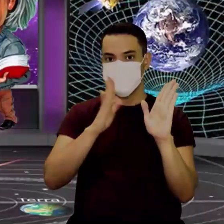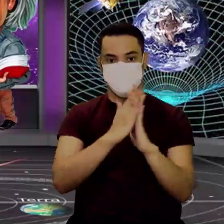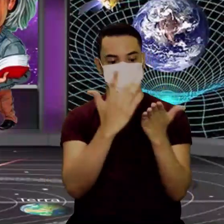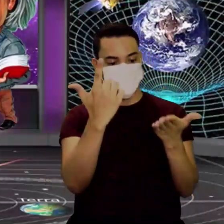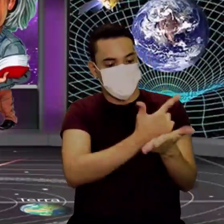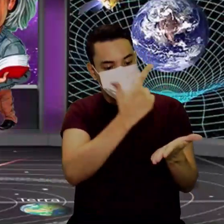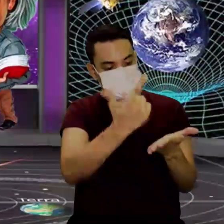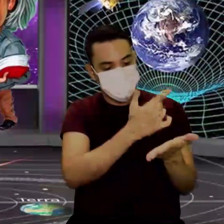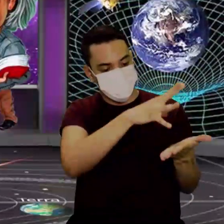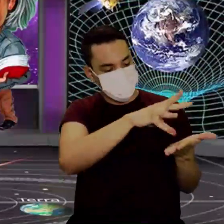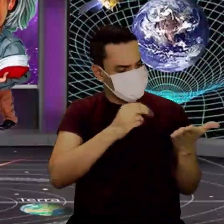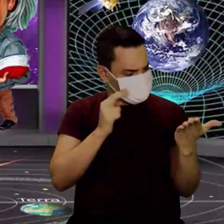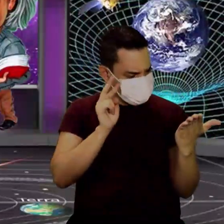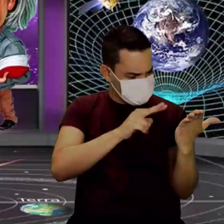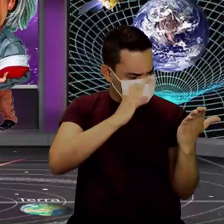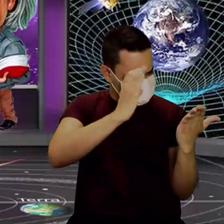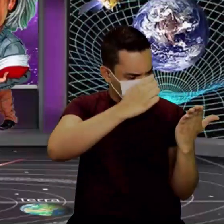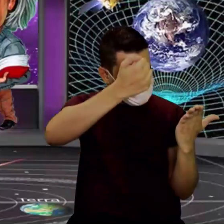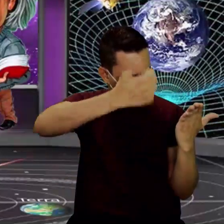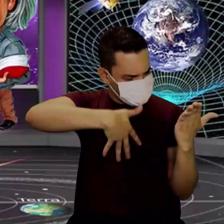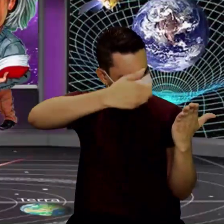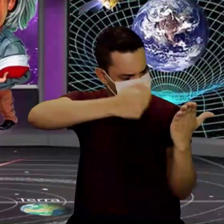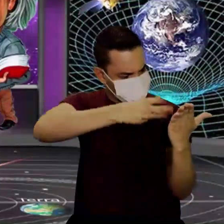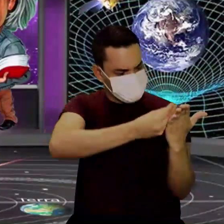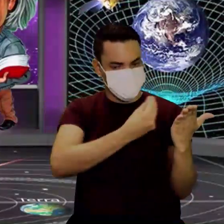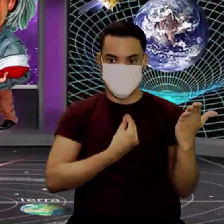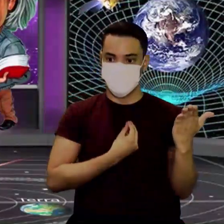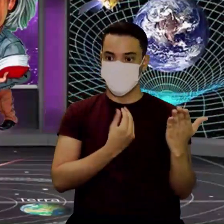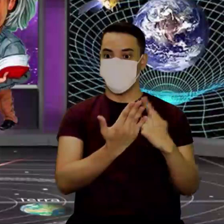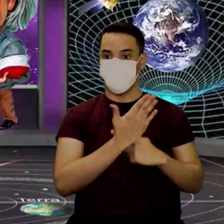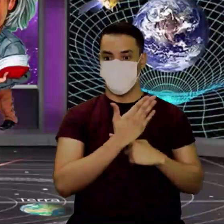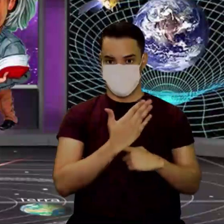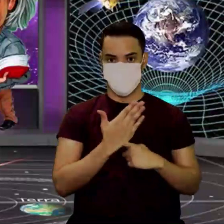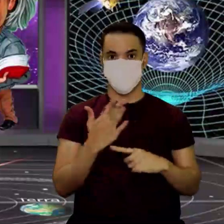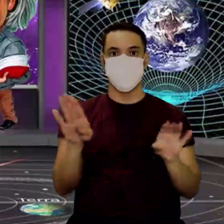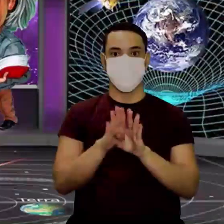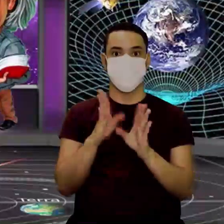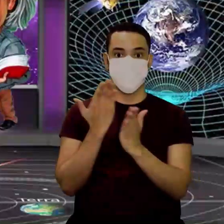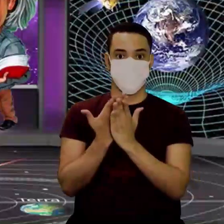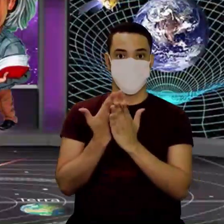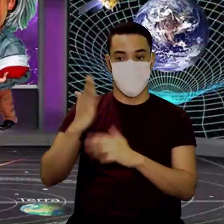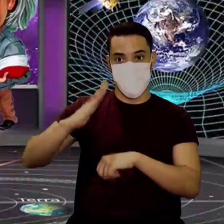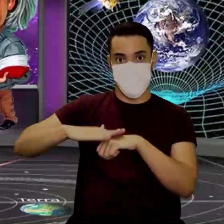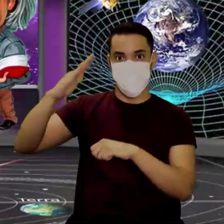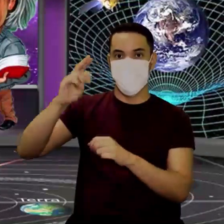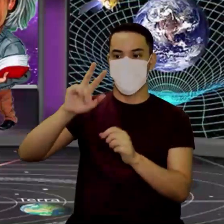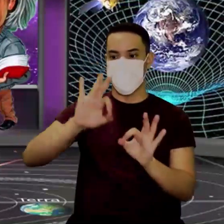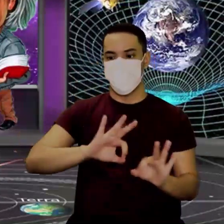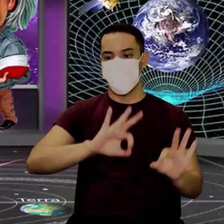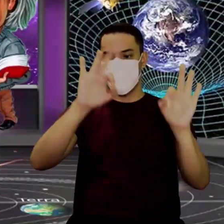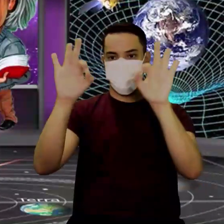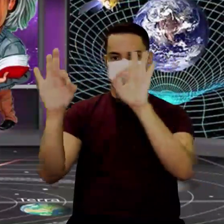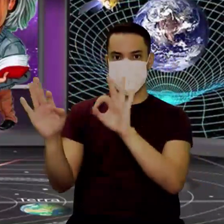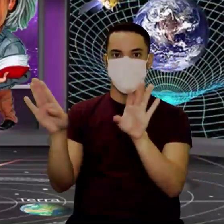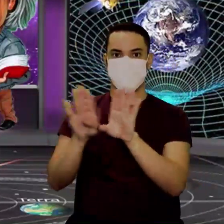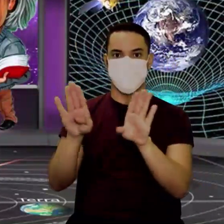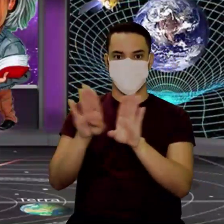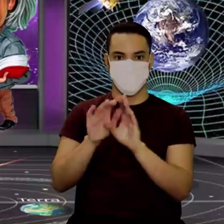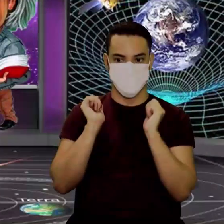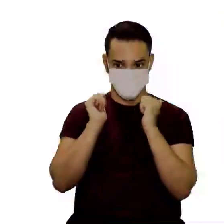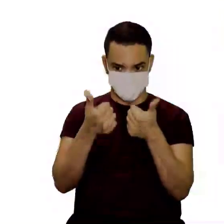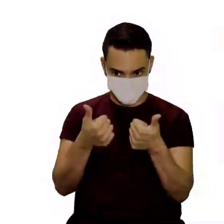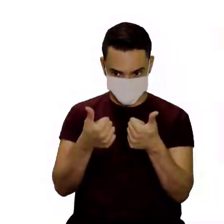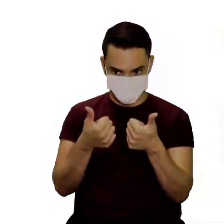perto para você pegar um conceito que sempre vai lhe ajudar, tá? Estudar, além de assistir a aula, é essencial. Vamos